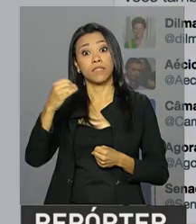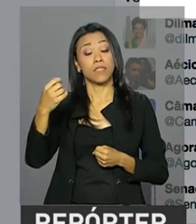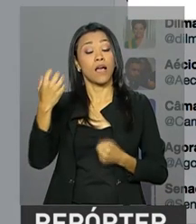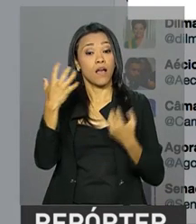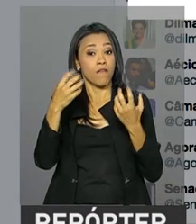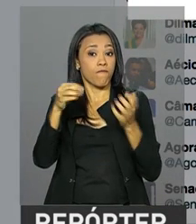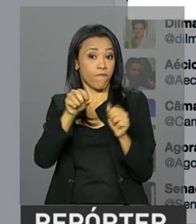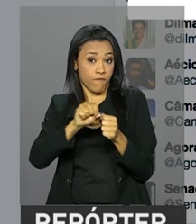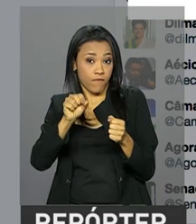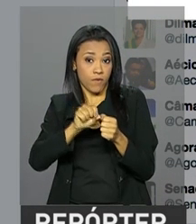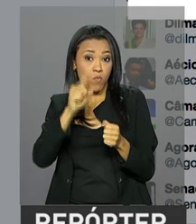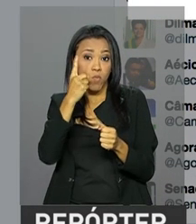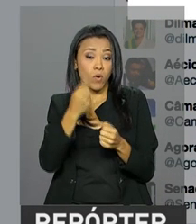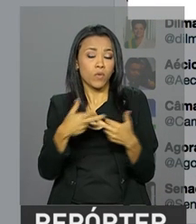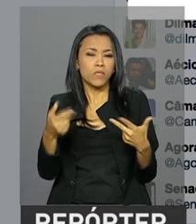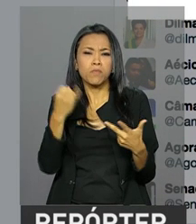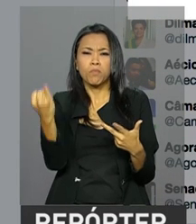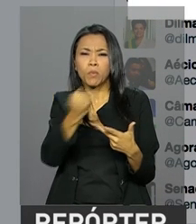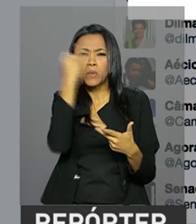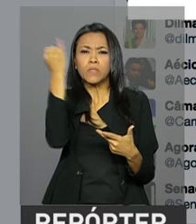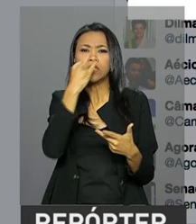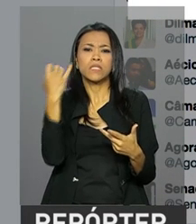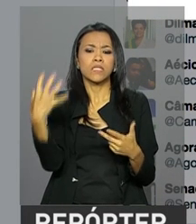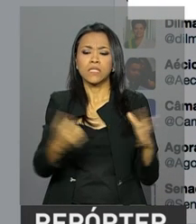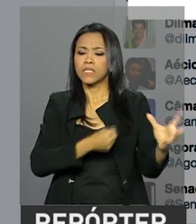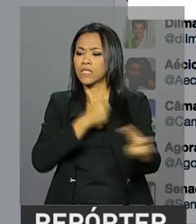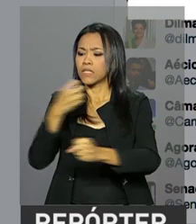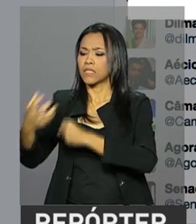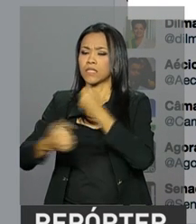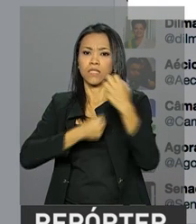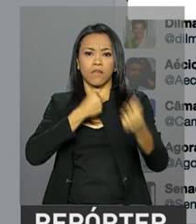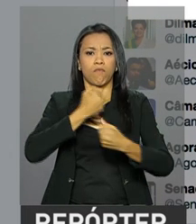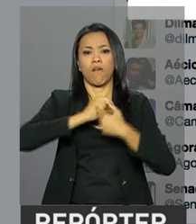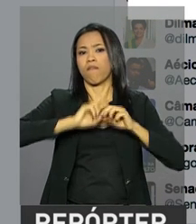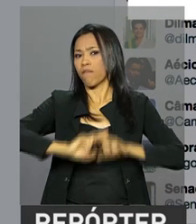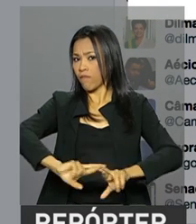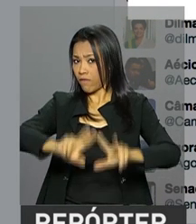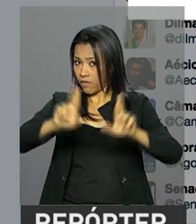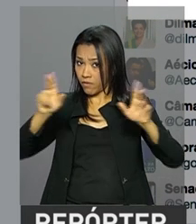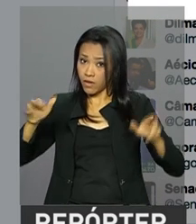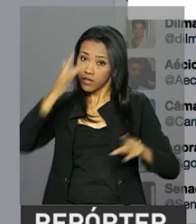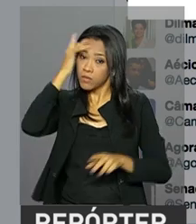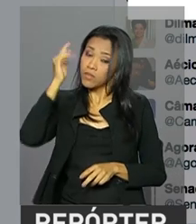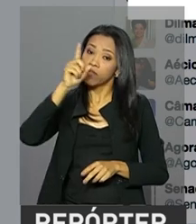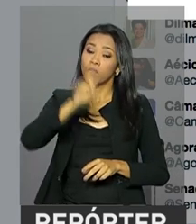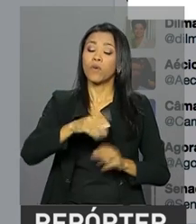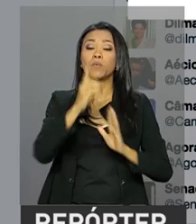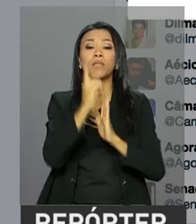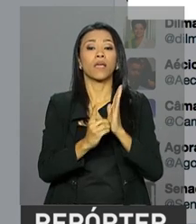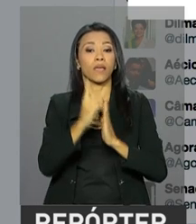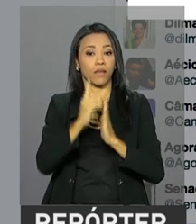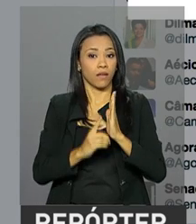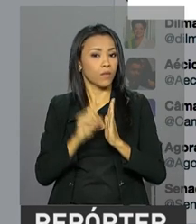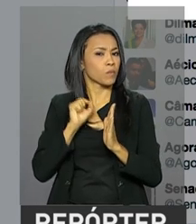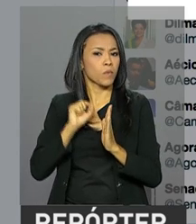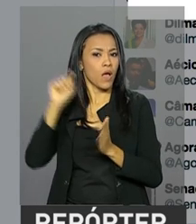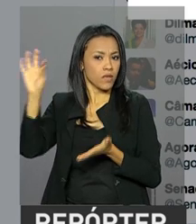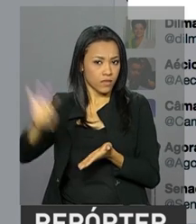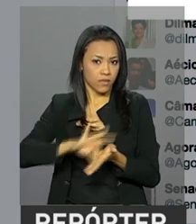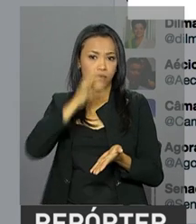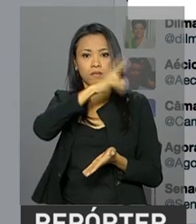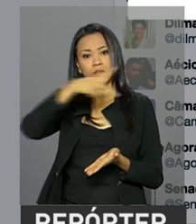importante gente pra salvar centenas de vidas no país um decreto assinado pelo presidente temer que